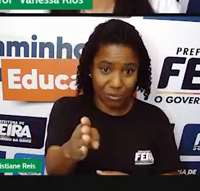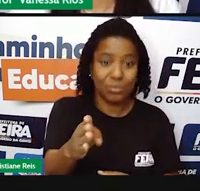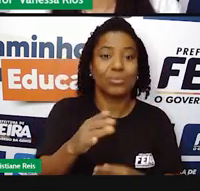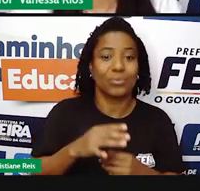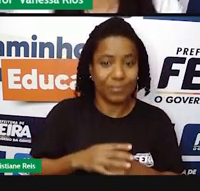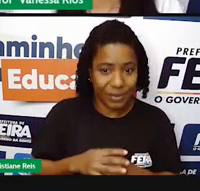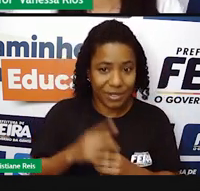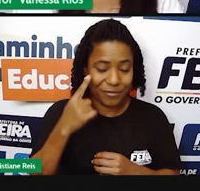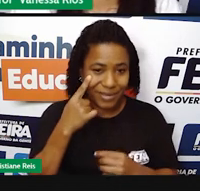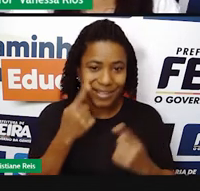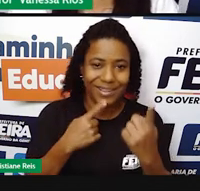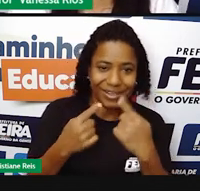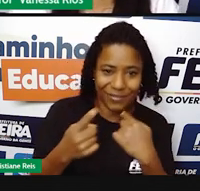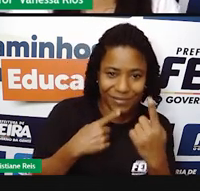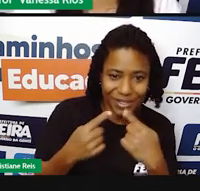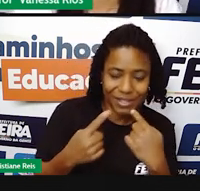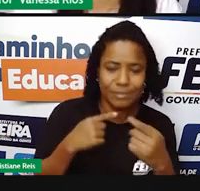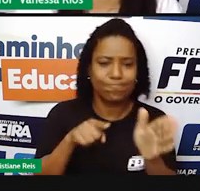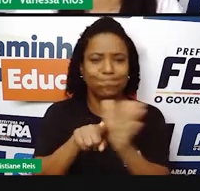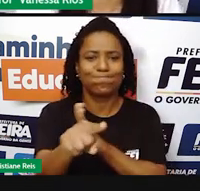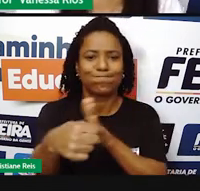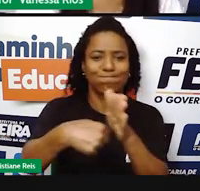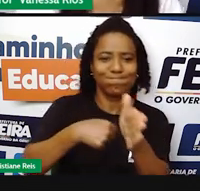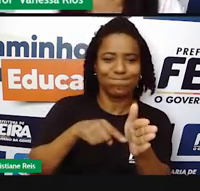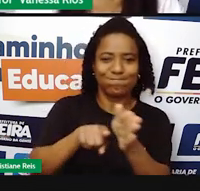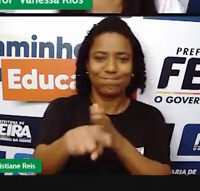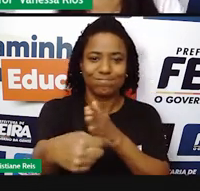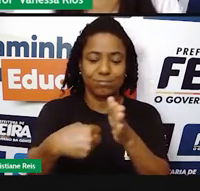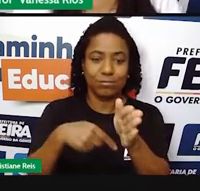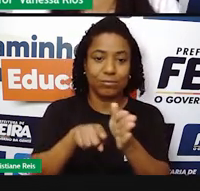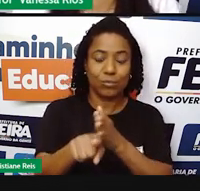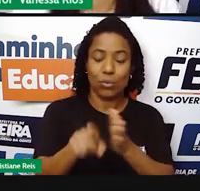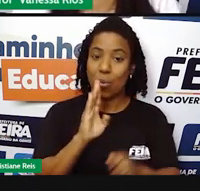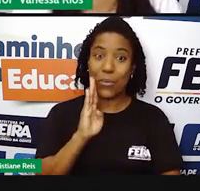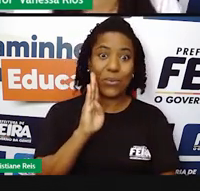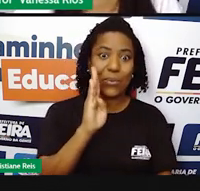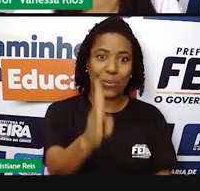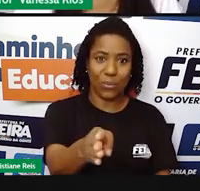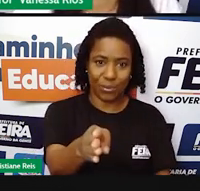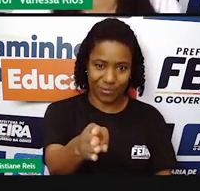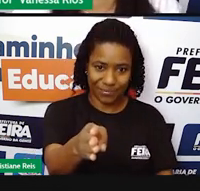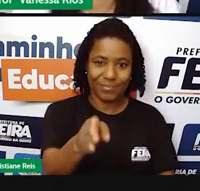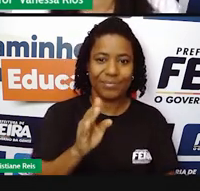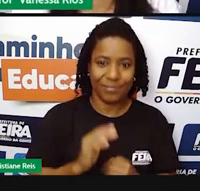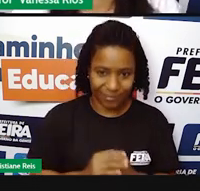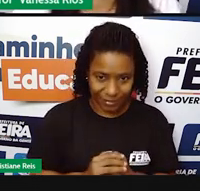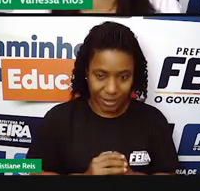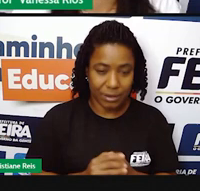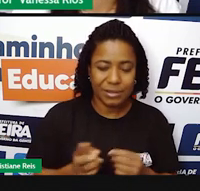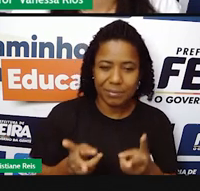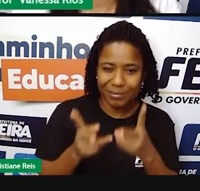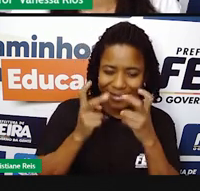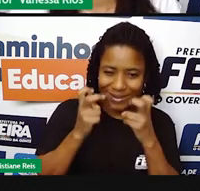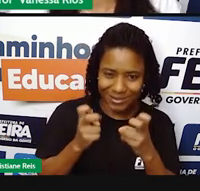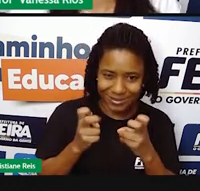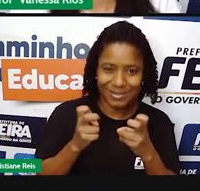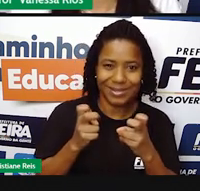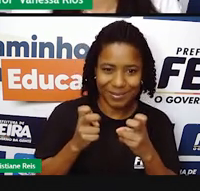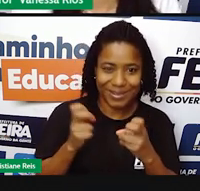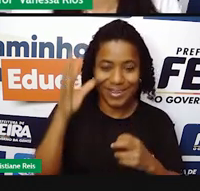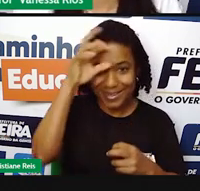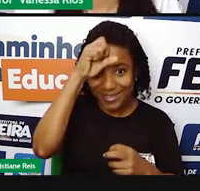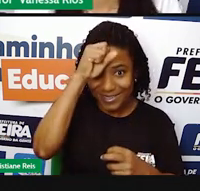com entrevistas, né? Com perguntas e respostas de pessoas entrevistadas. Então, a gente vai observar aí